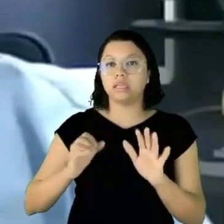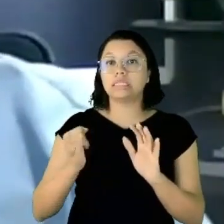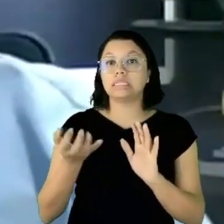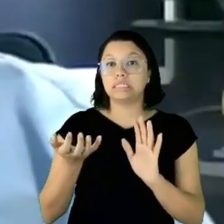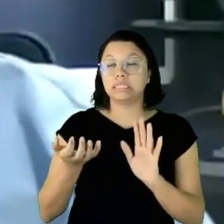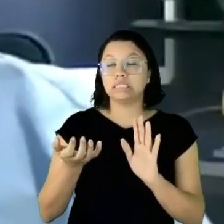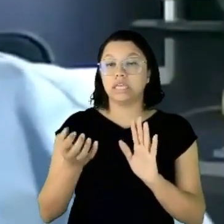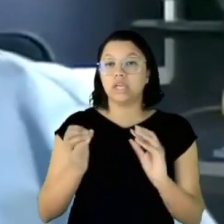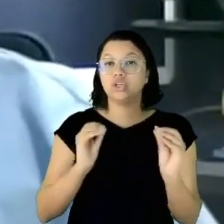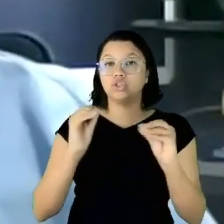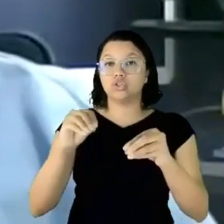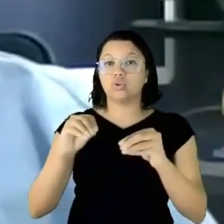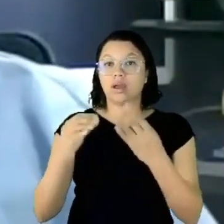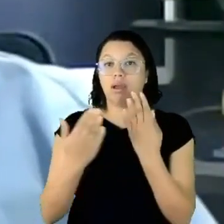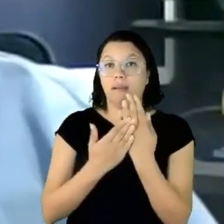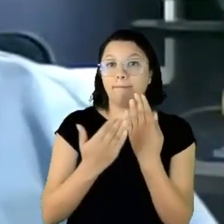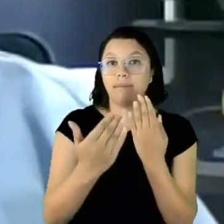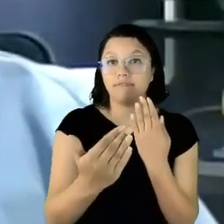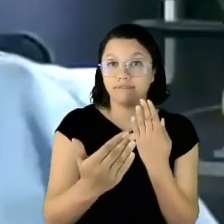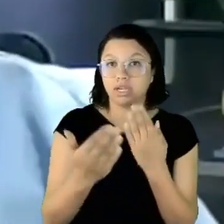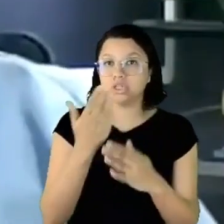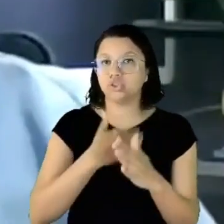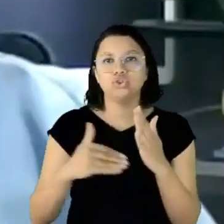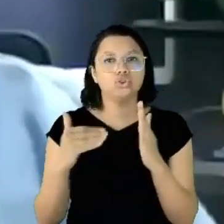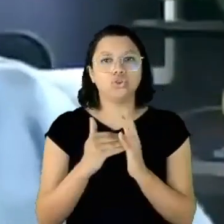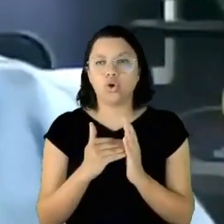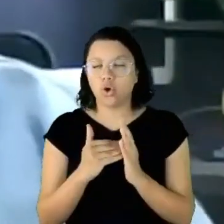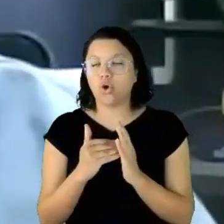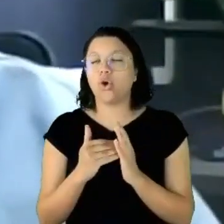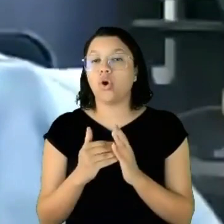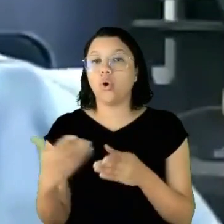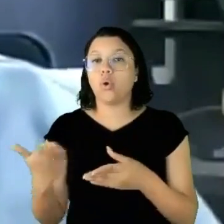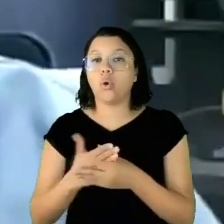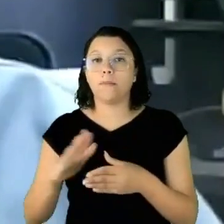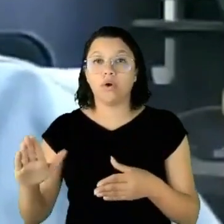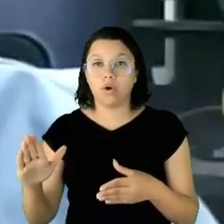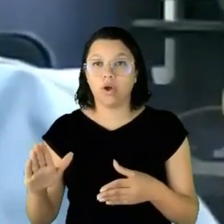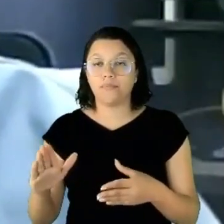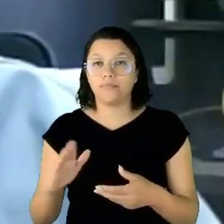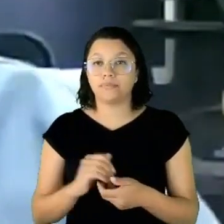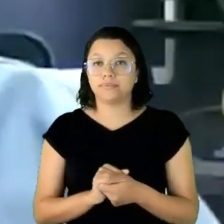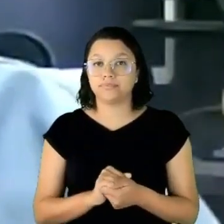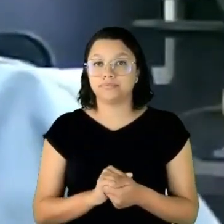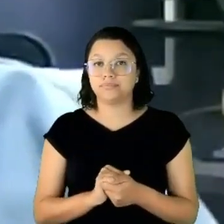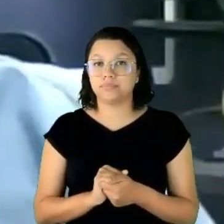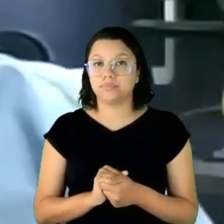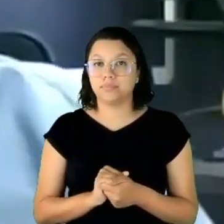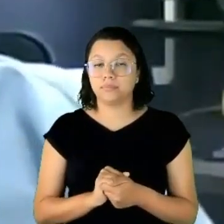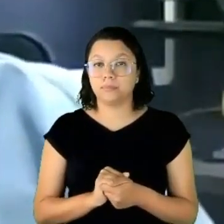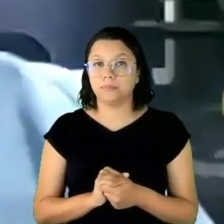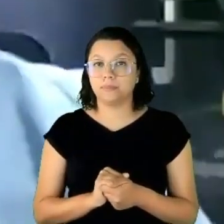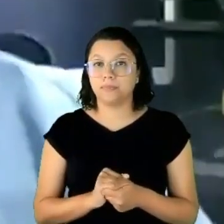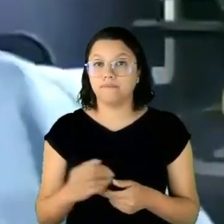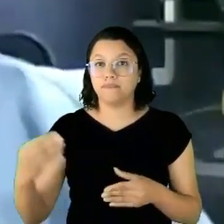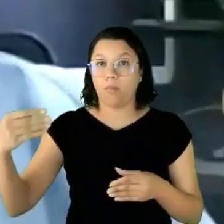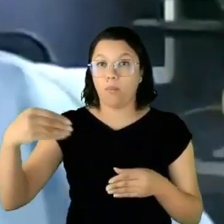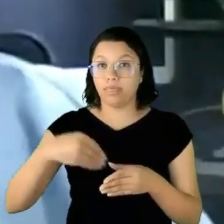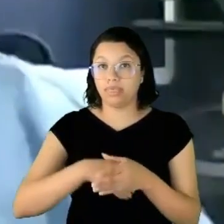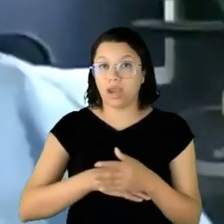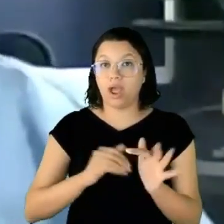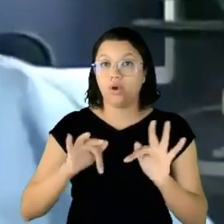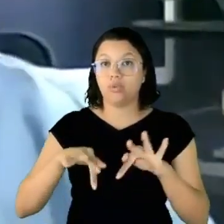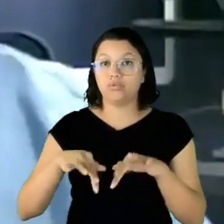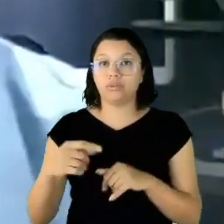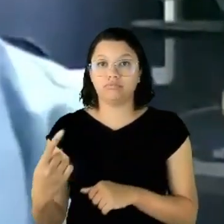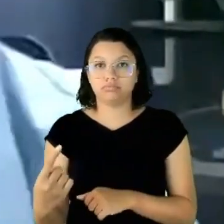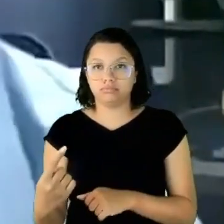quiser jogar para frente todos os os processos eles vão vão jogar com o final vão entrar